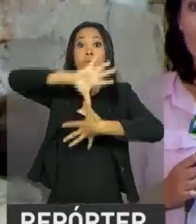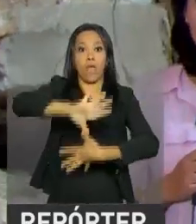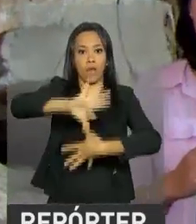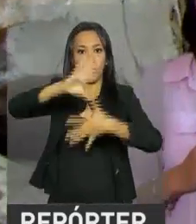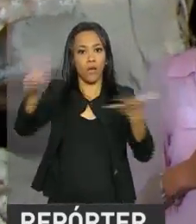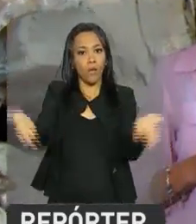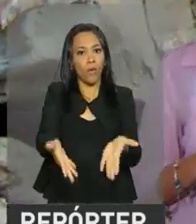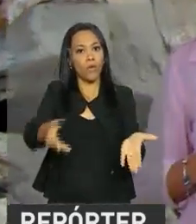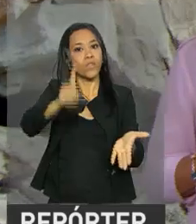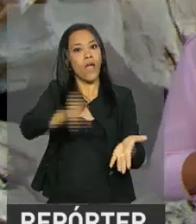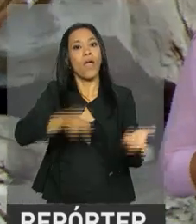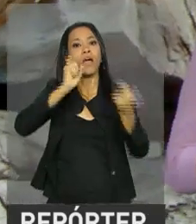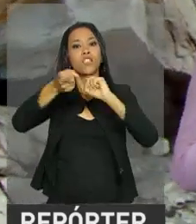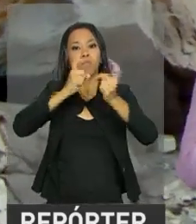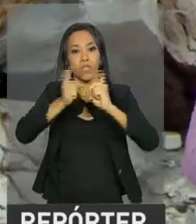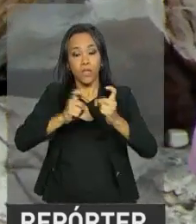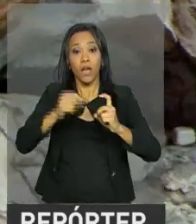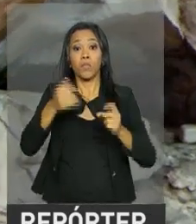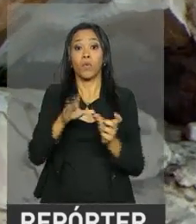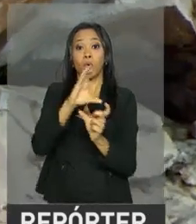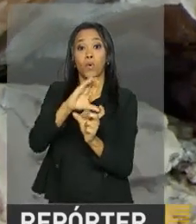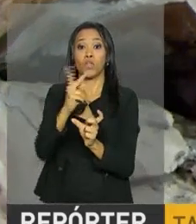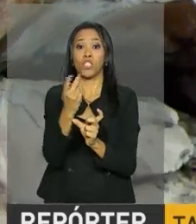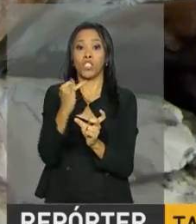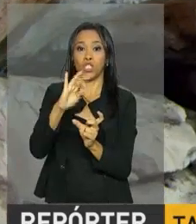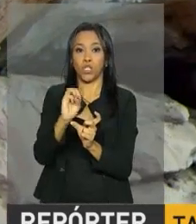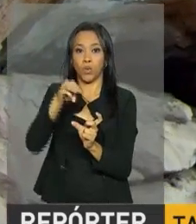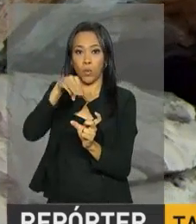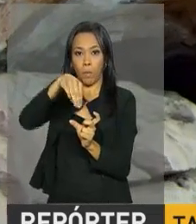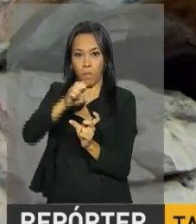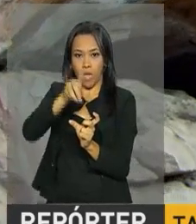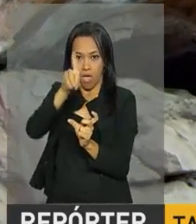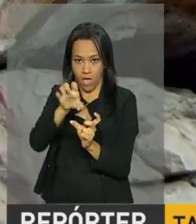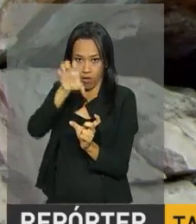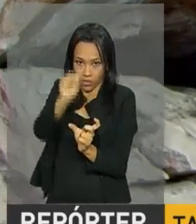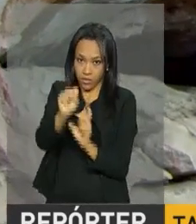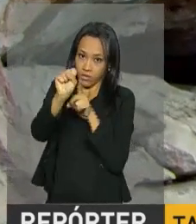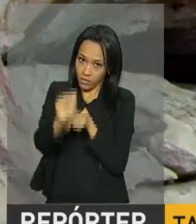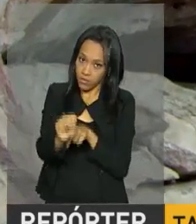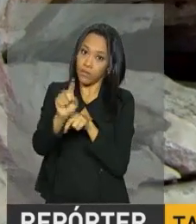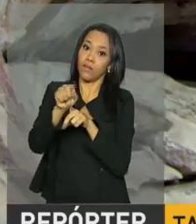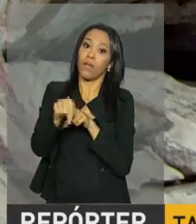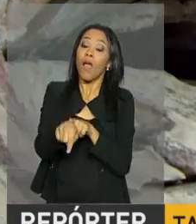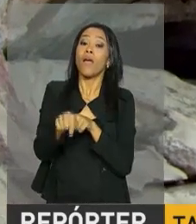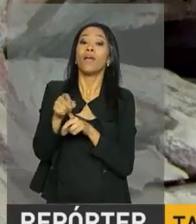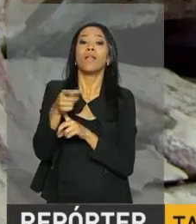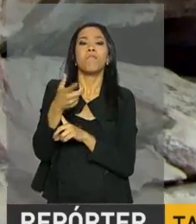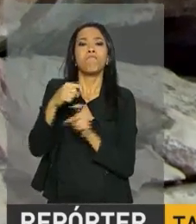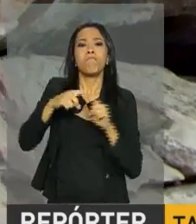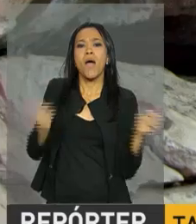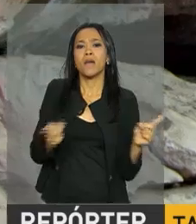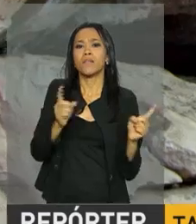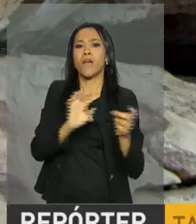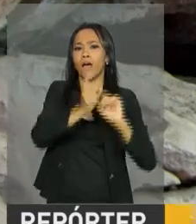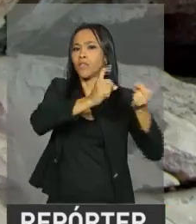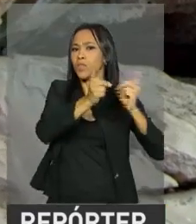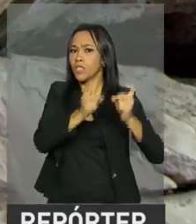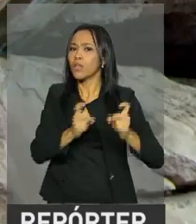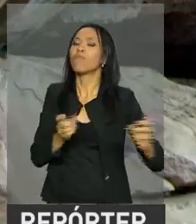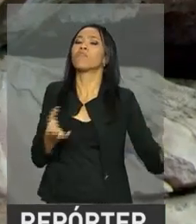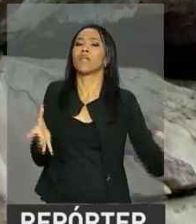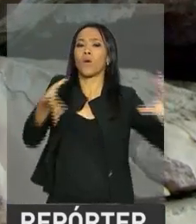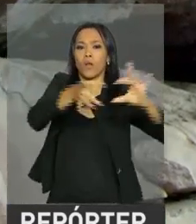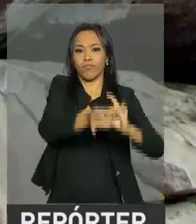atualmente ele é administrado pelo Instituto Chico Mendes de conservação da biodiversidade o cbu mas a gestão vai passar a ser